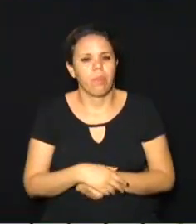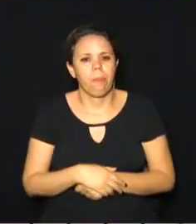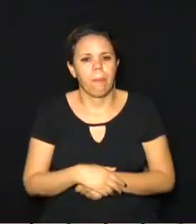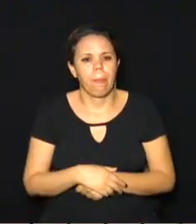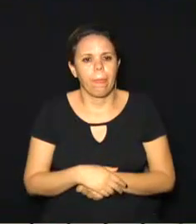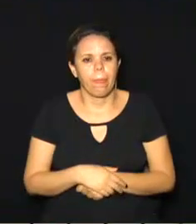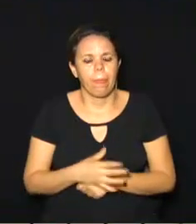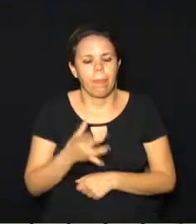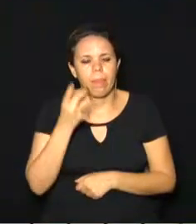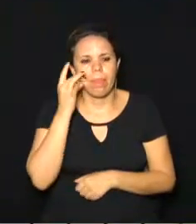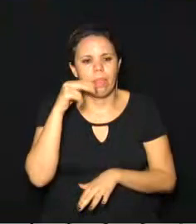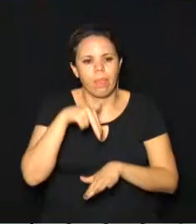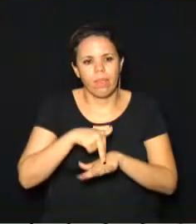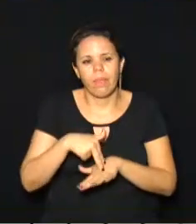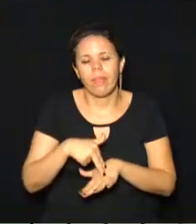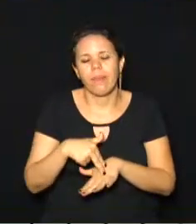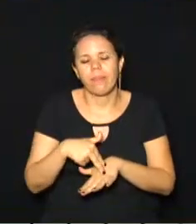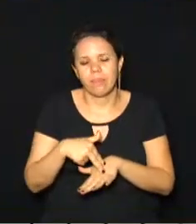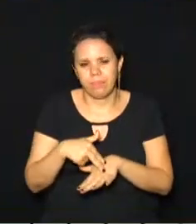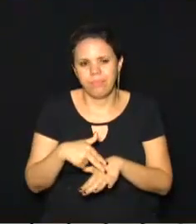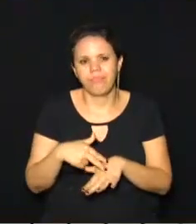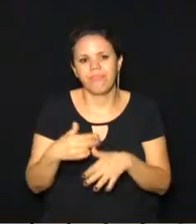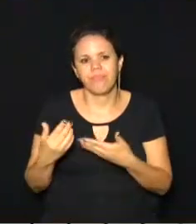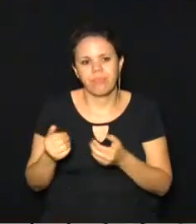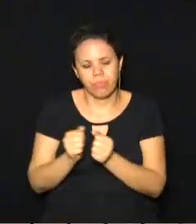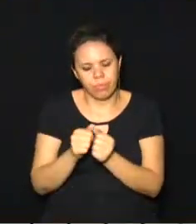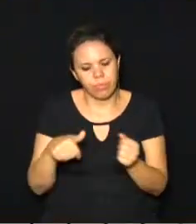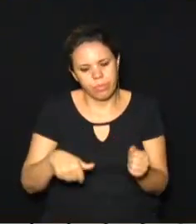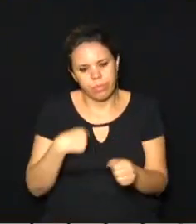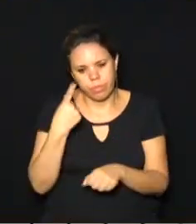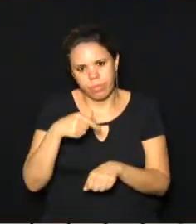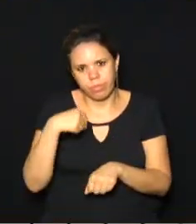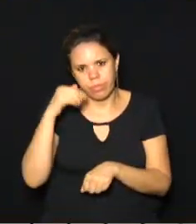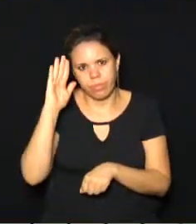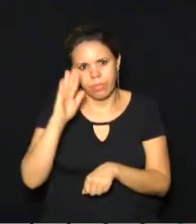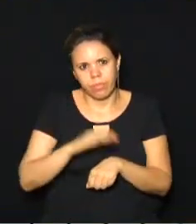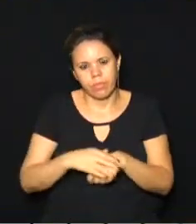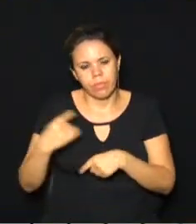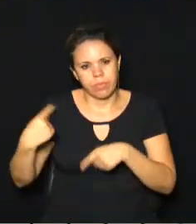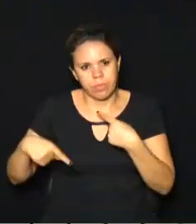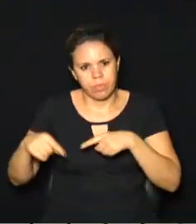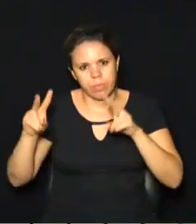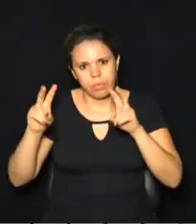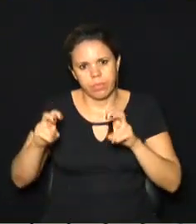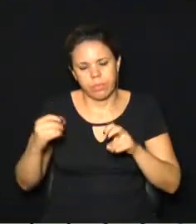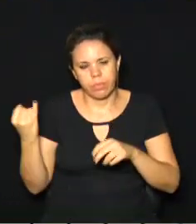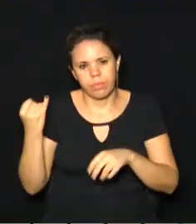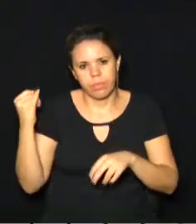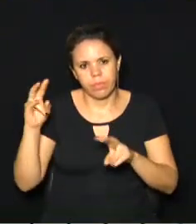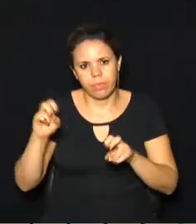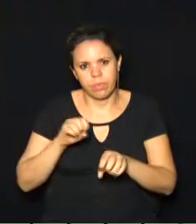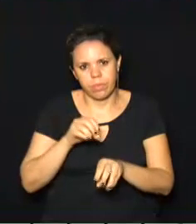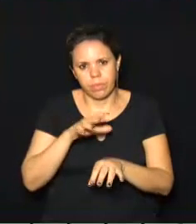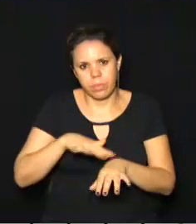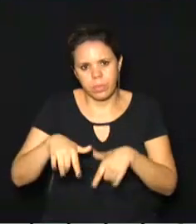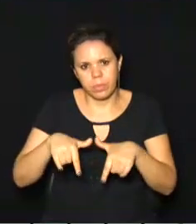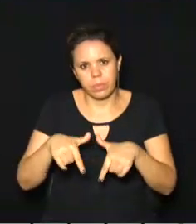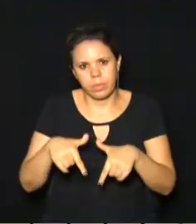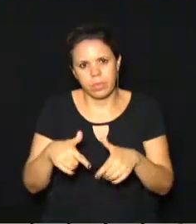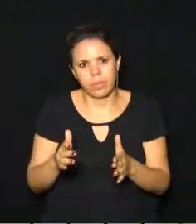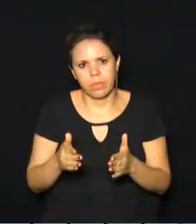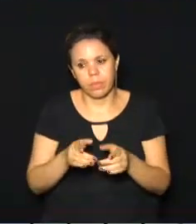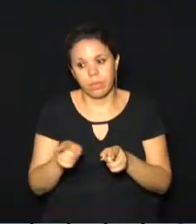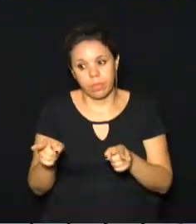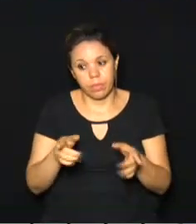sua presença, por estar conosco aqui há mais de uma hora, debatendo os assuntos relacionados à educação e trabalho nesses tempos